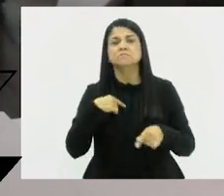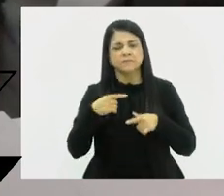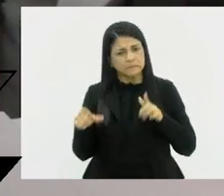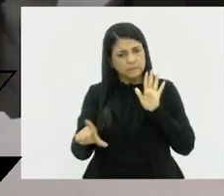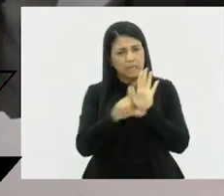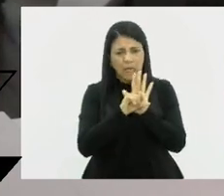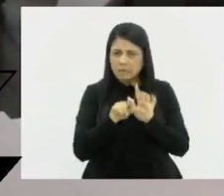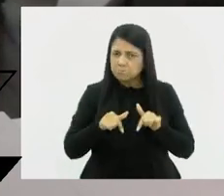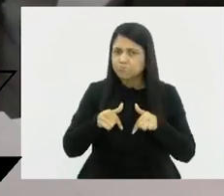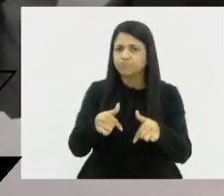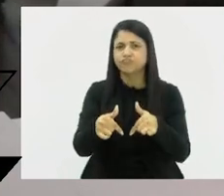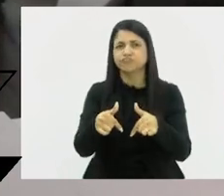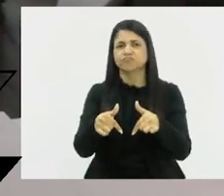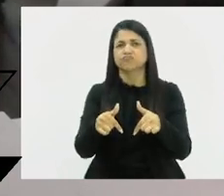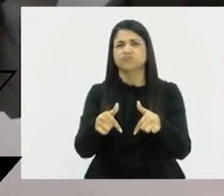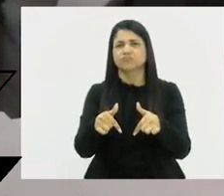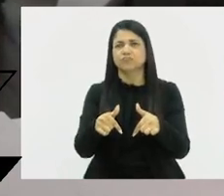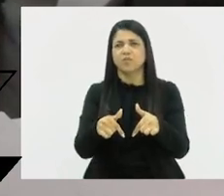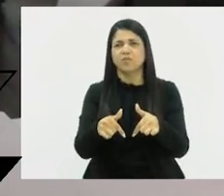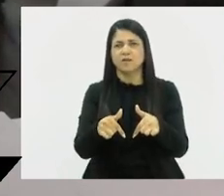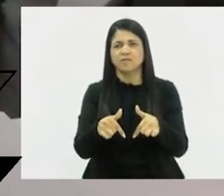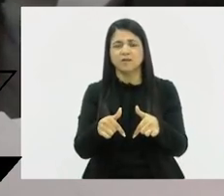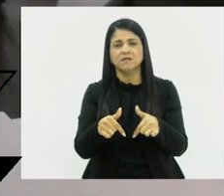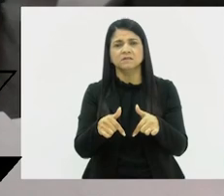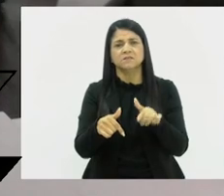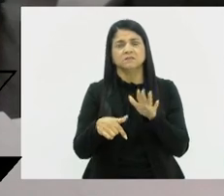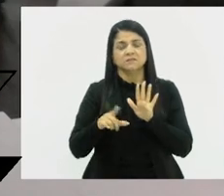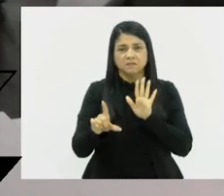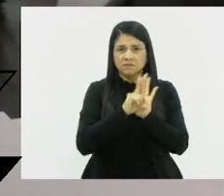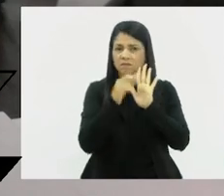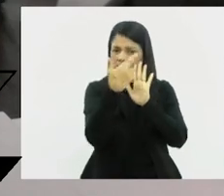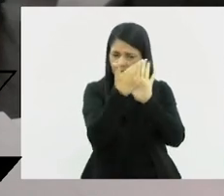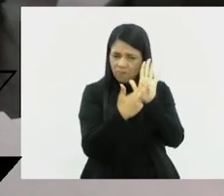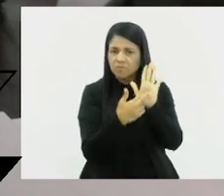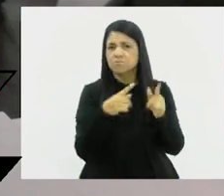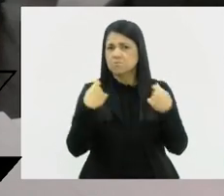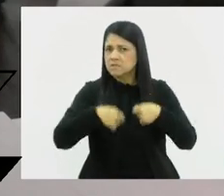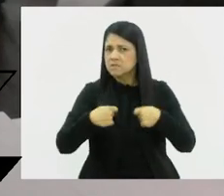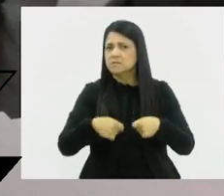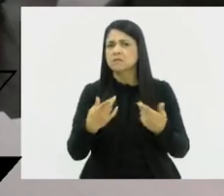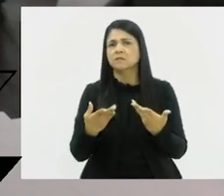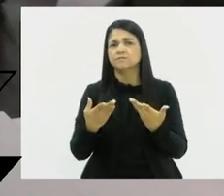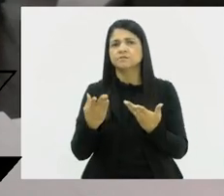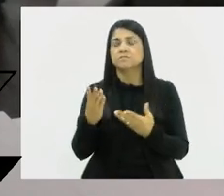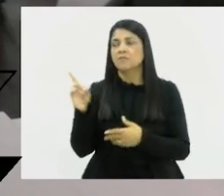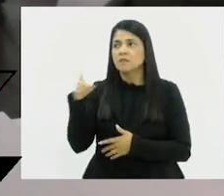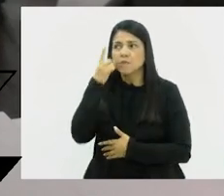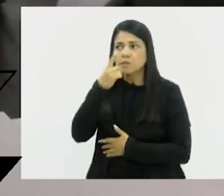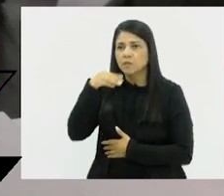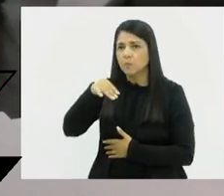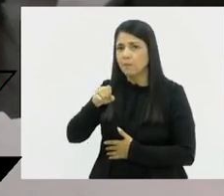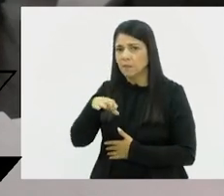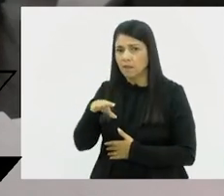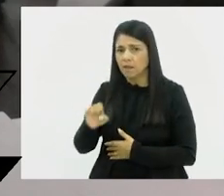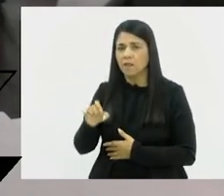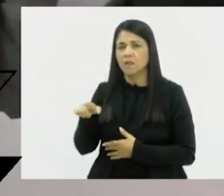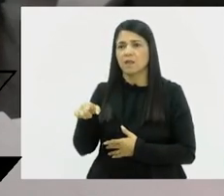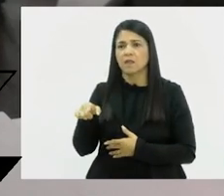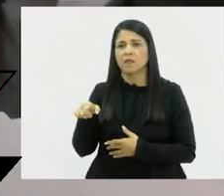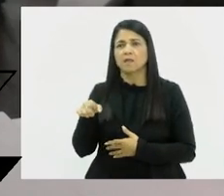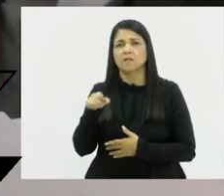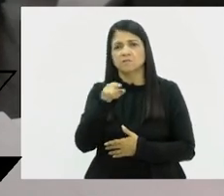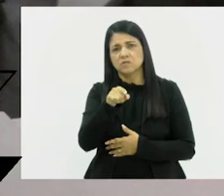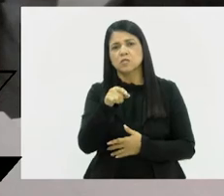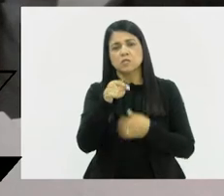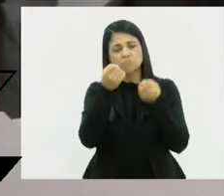nós temos que ter uma legislação bem regulamentada. Temos o deputado Carlos Mink, pragmatizar, como Vossa